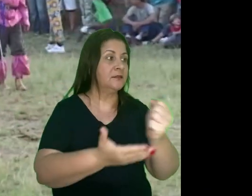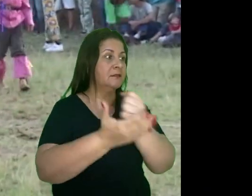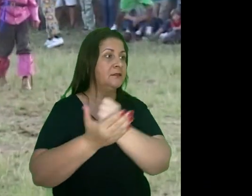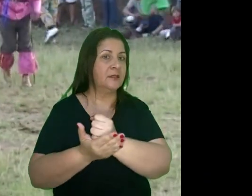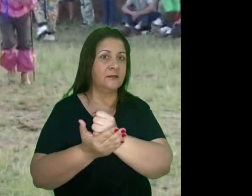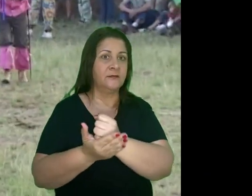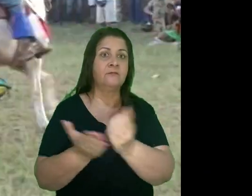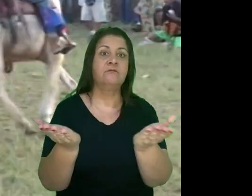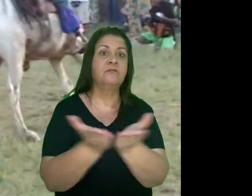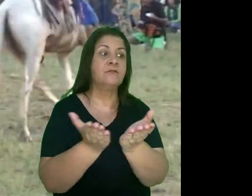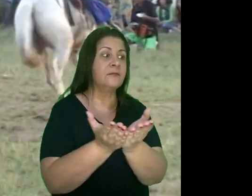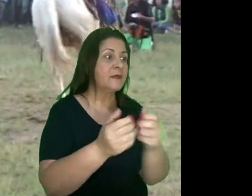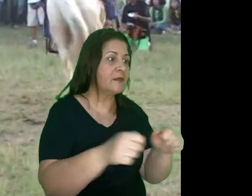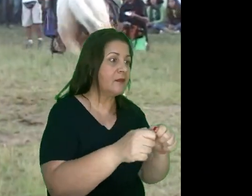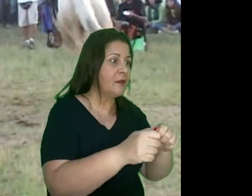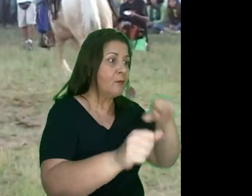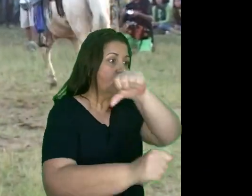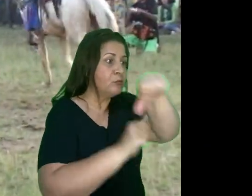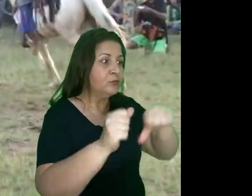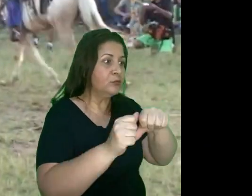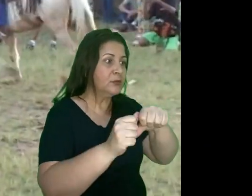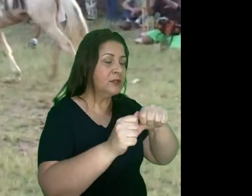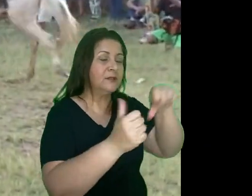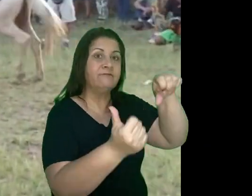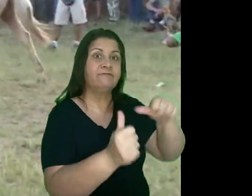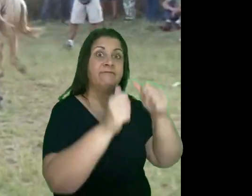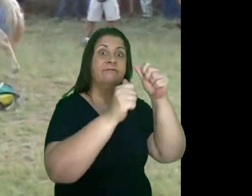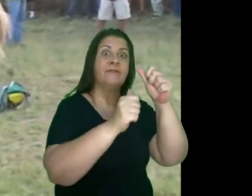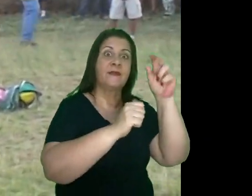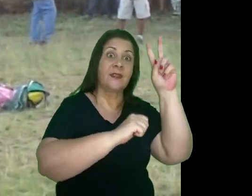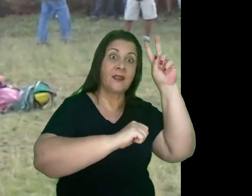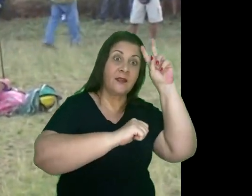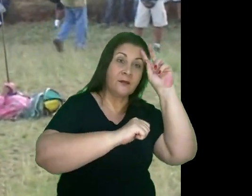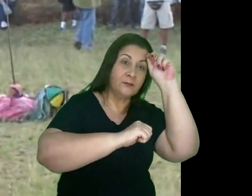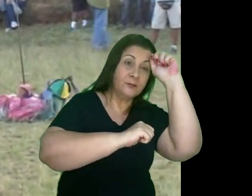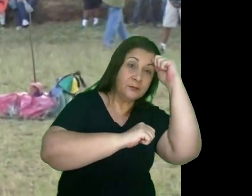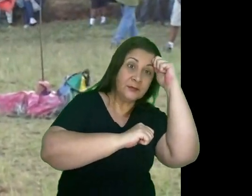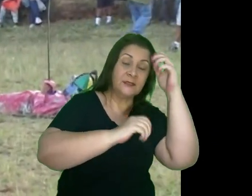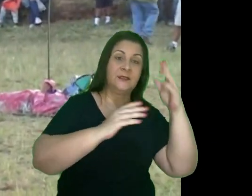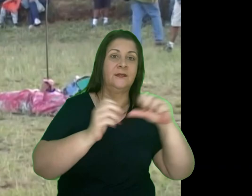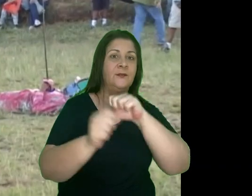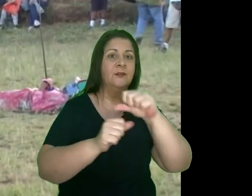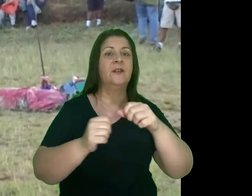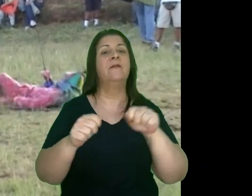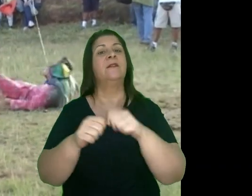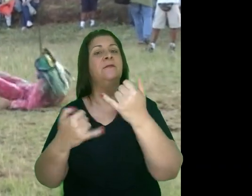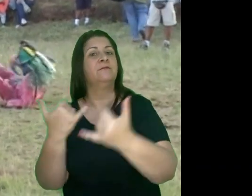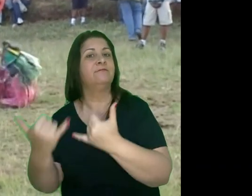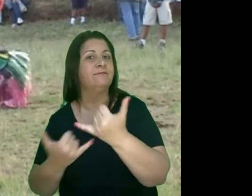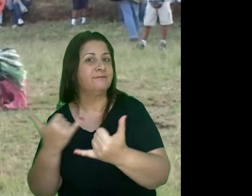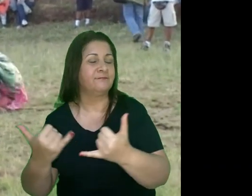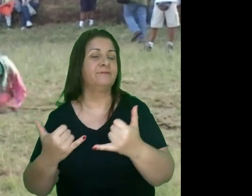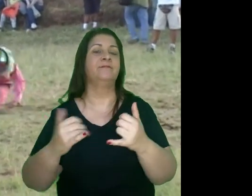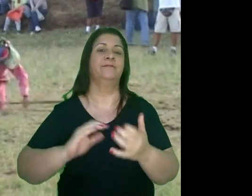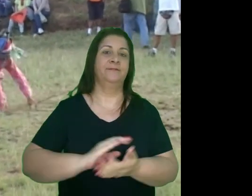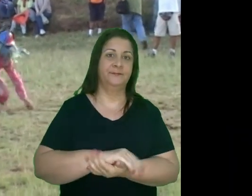cristãos convertem os mouros e os dois exércitos se unem e fazem uma grande festa com jogos e